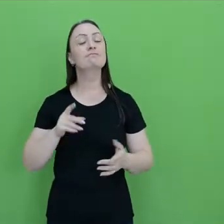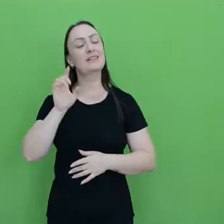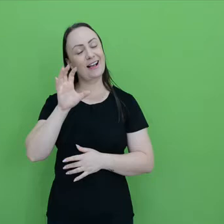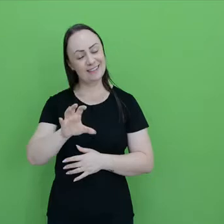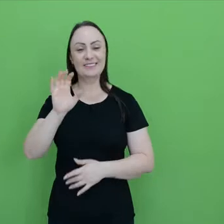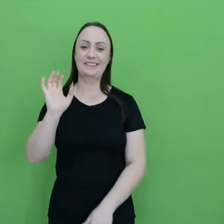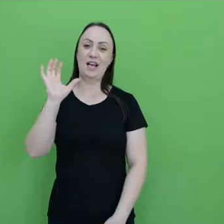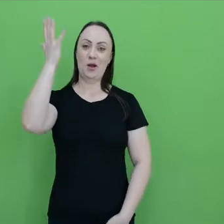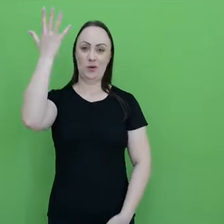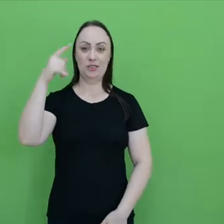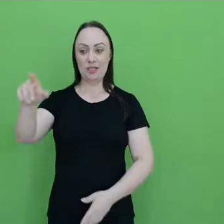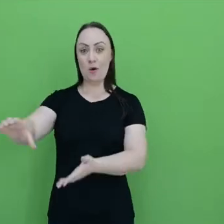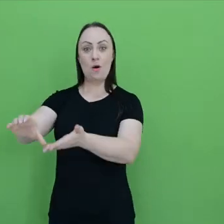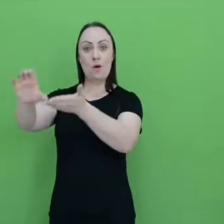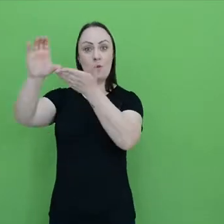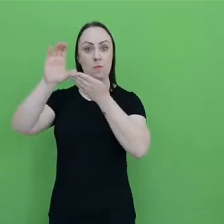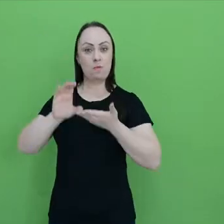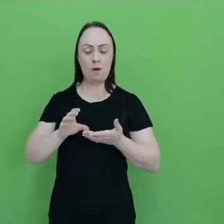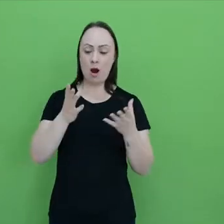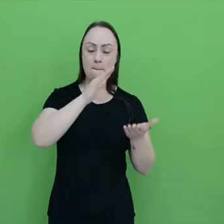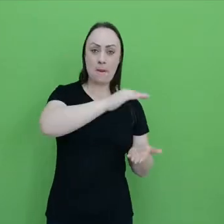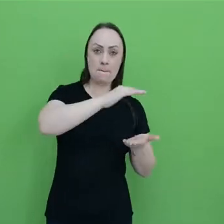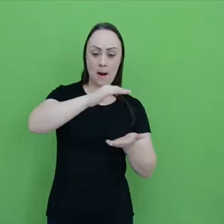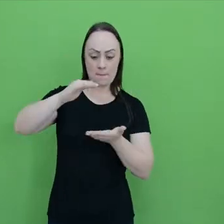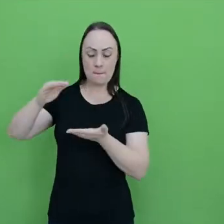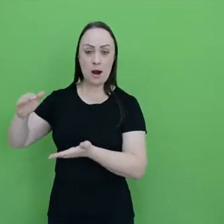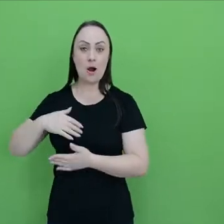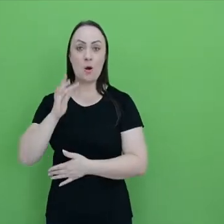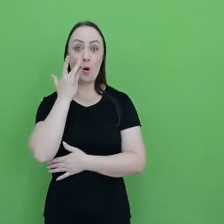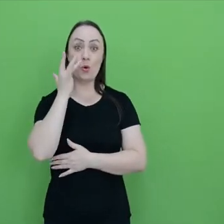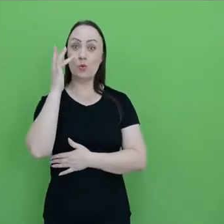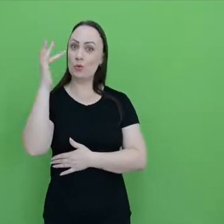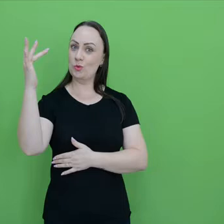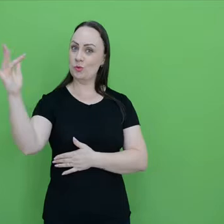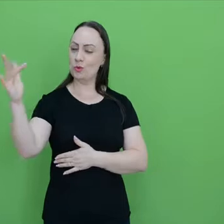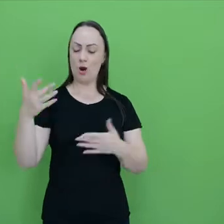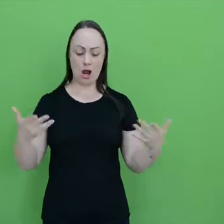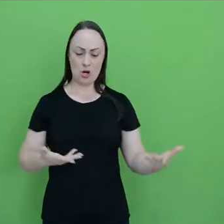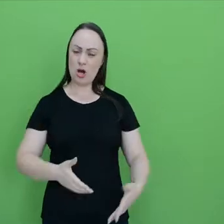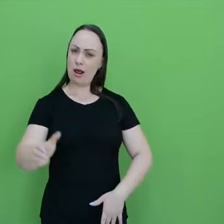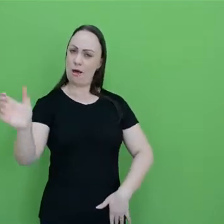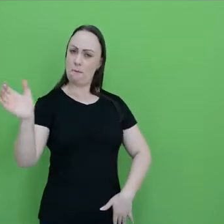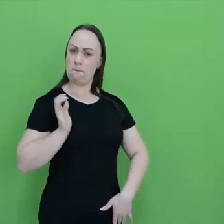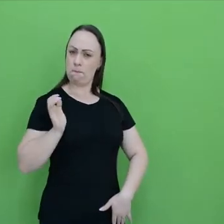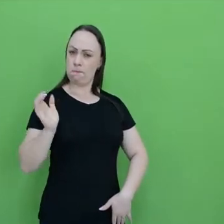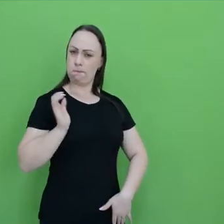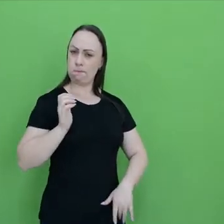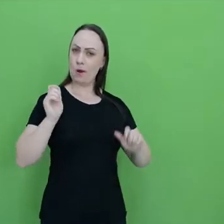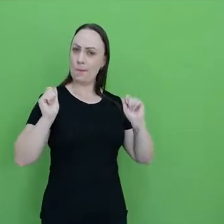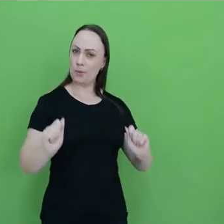assim aconteceu. Ela recebeu muitos sacos com moedas de ouro. Agora estava rica e